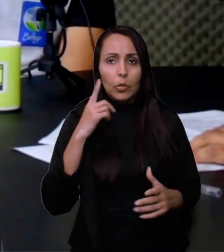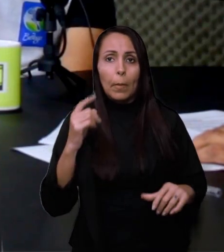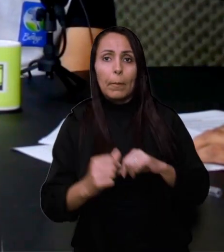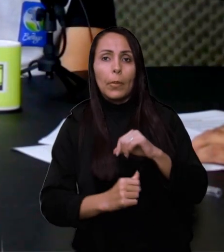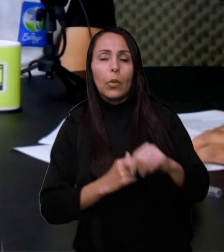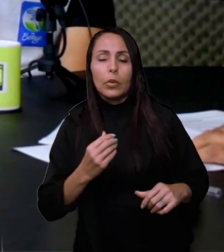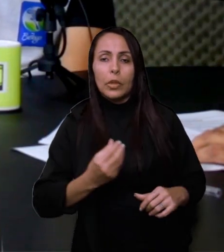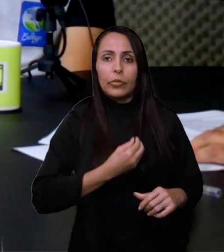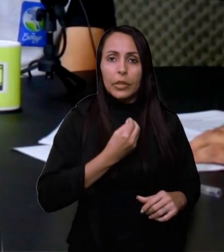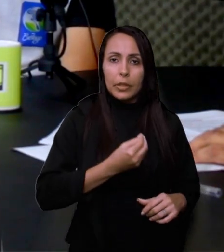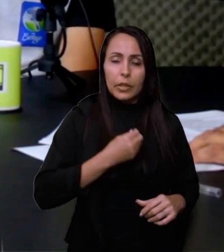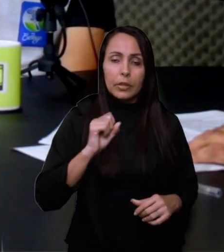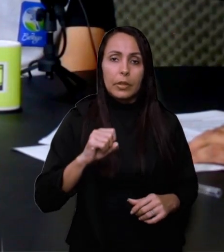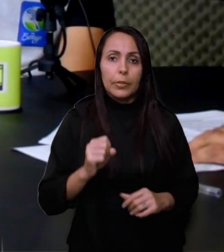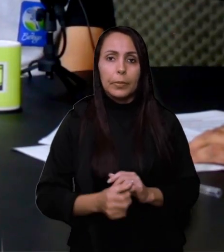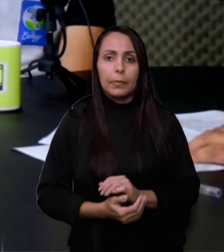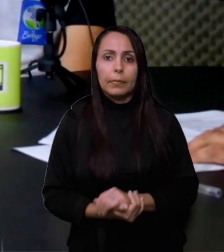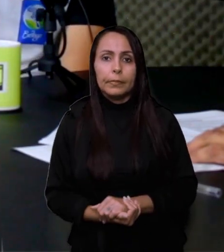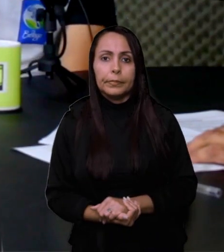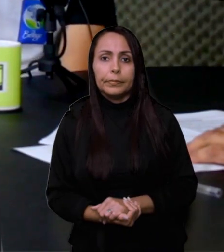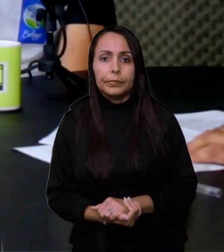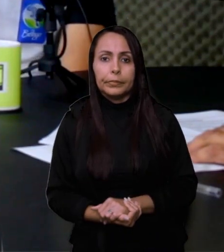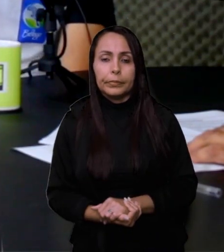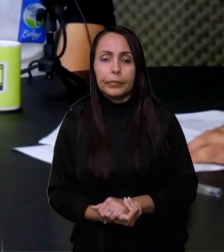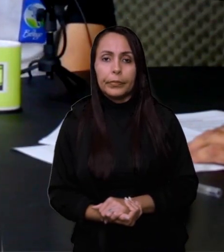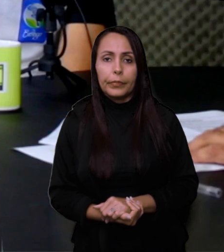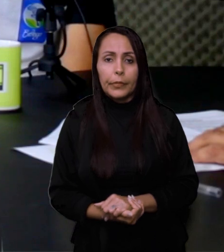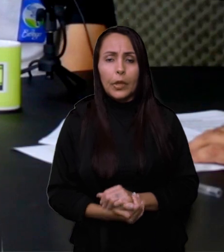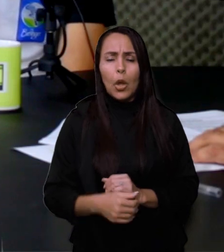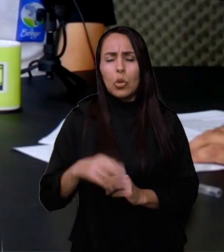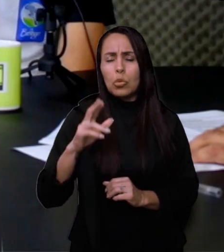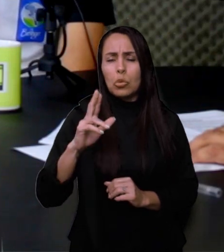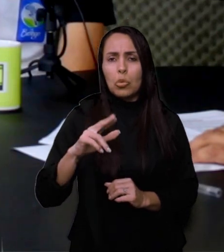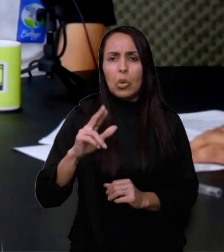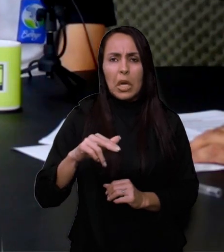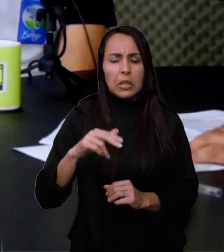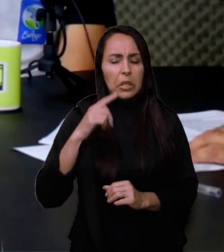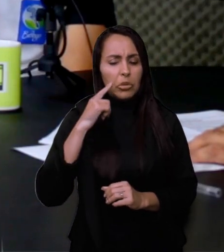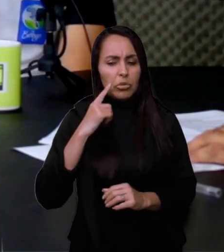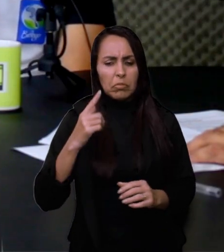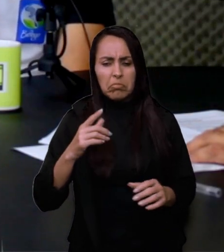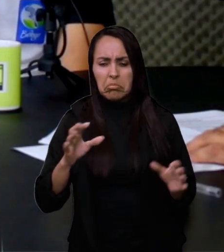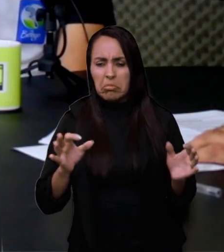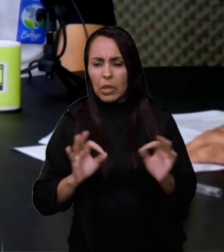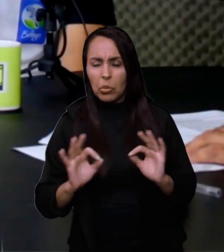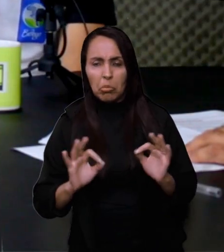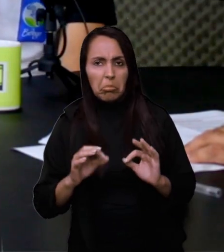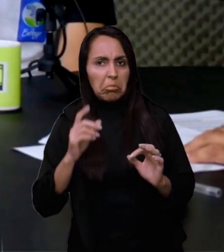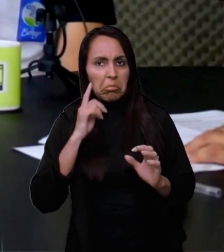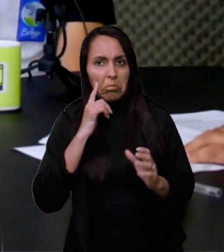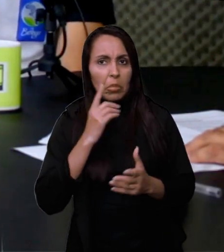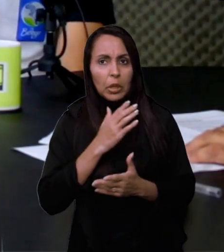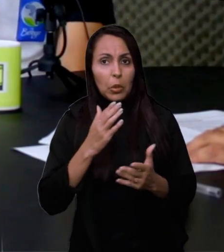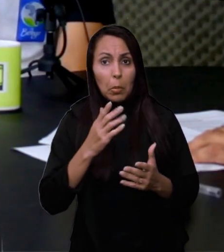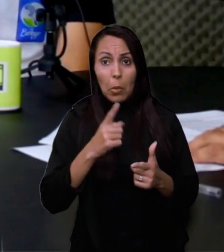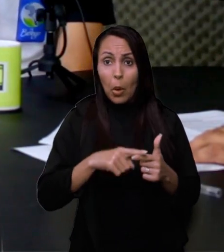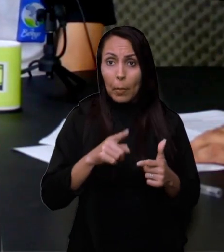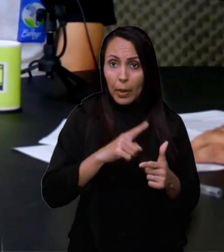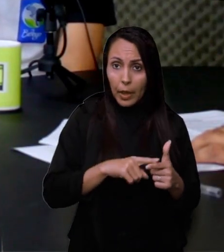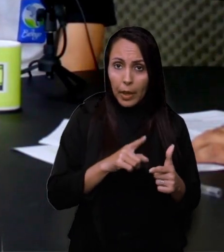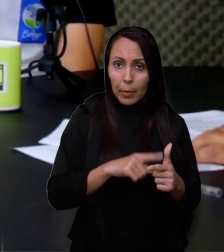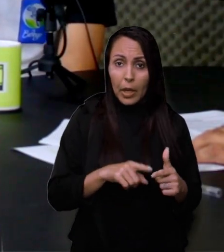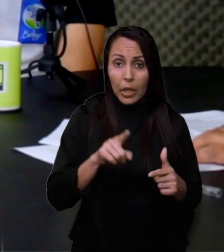de muitas outras, tá? Nunca deixe, nunca, em nenhuma situação, nunca deixe que um problema que